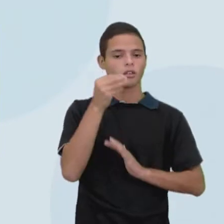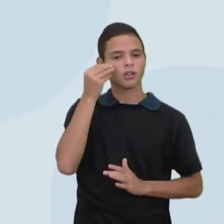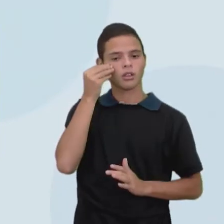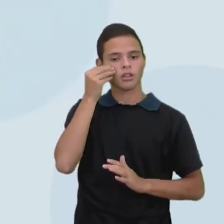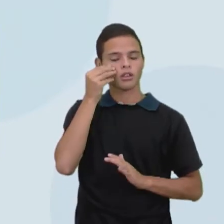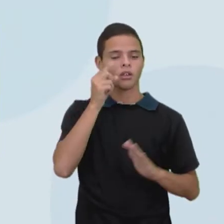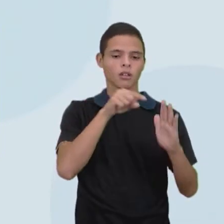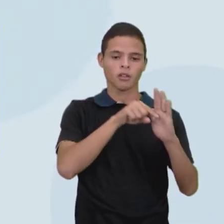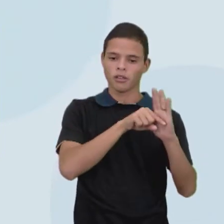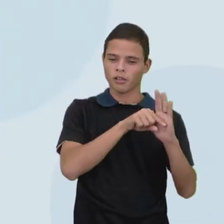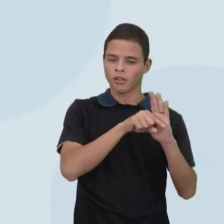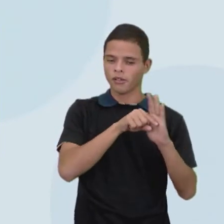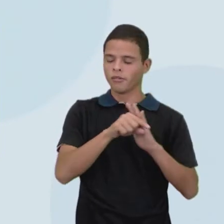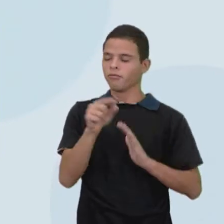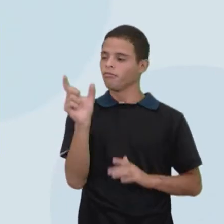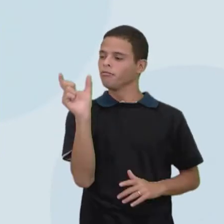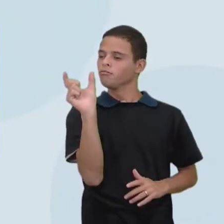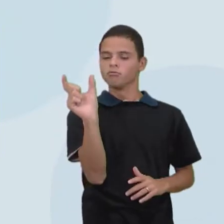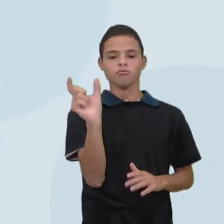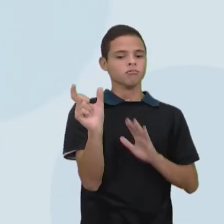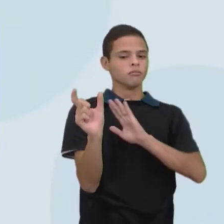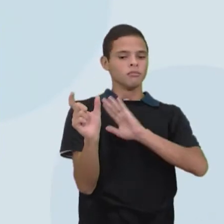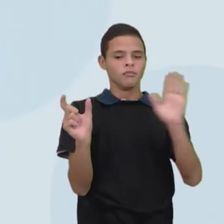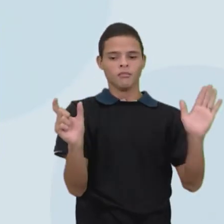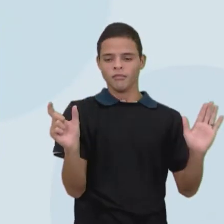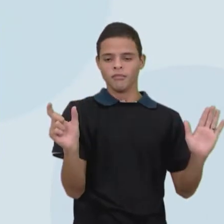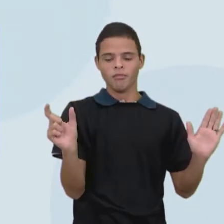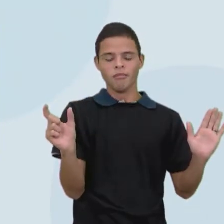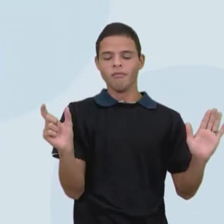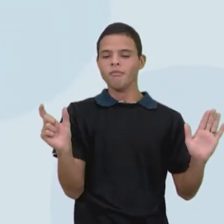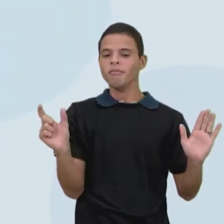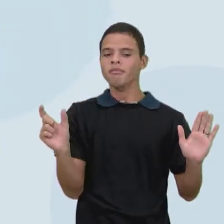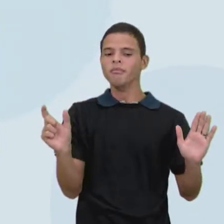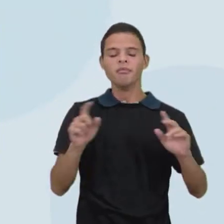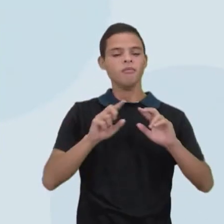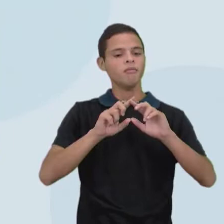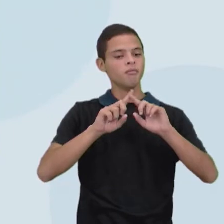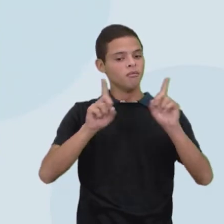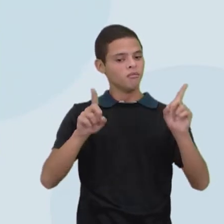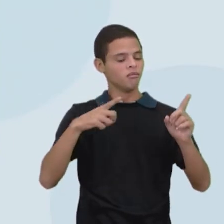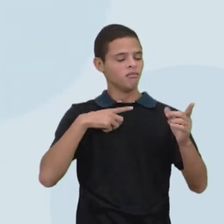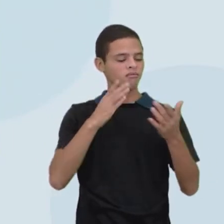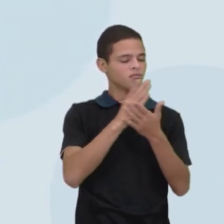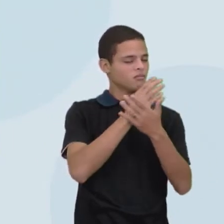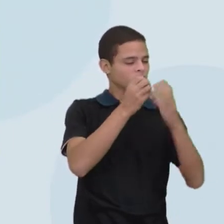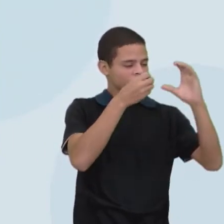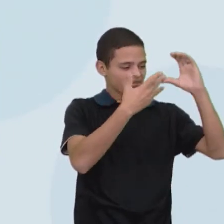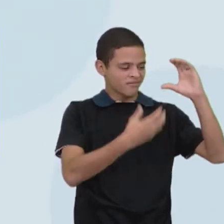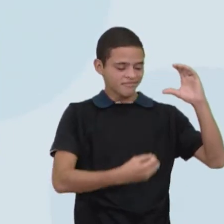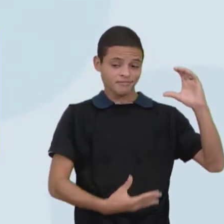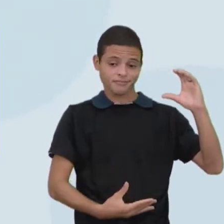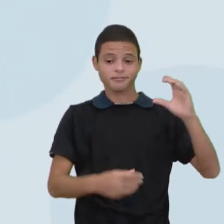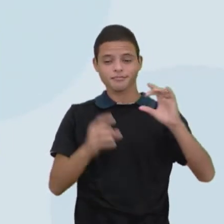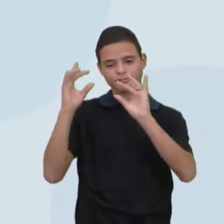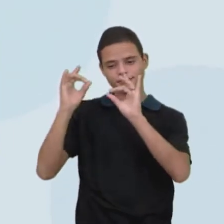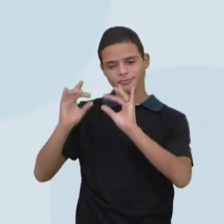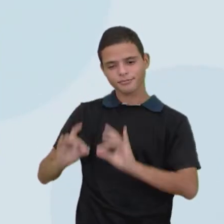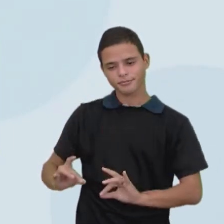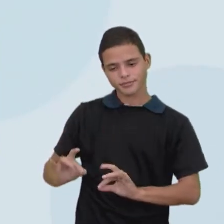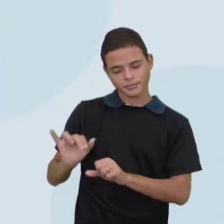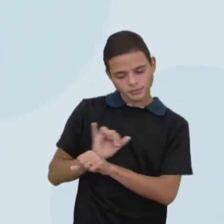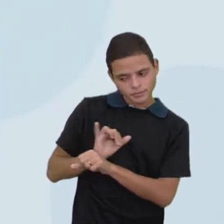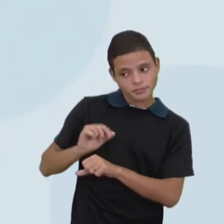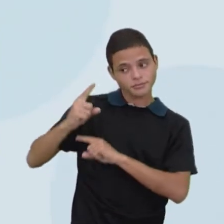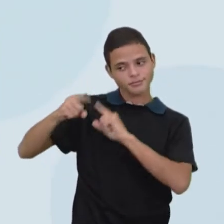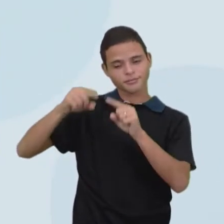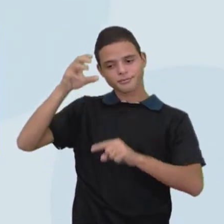um pedacinho da população a ser estudada, mas existem critérios e técnicas para se fazer isso. Então, a gente vai ver